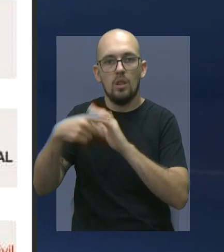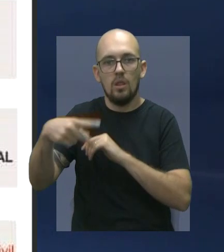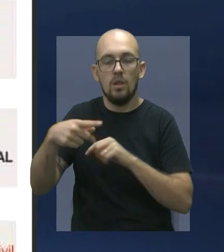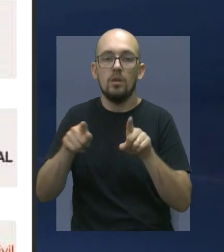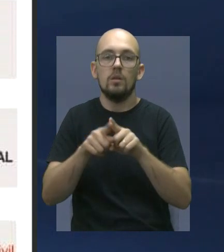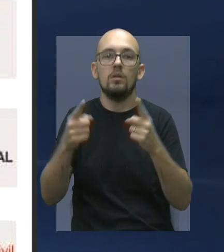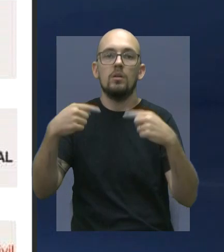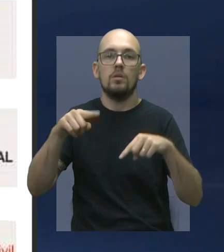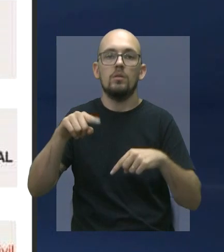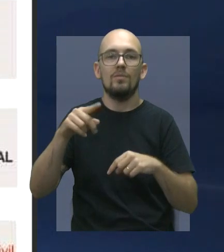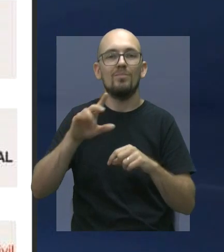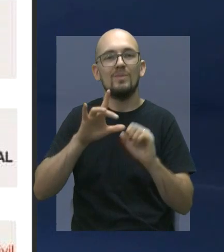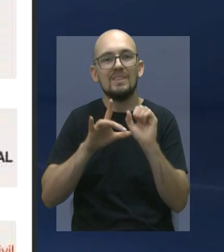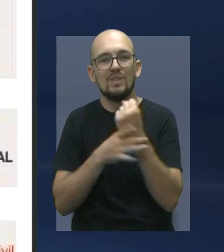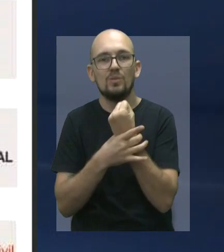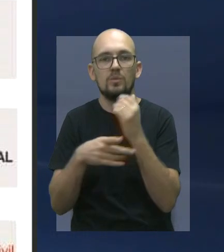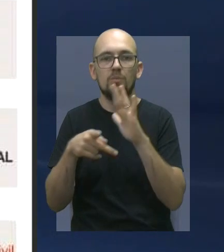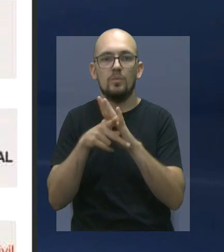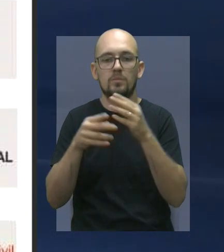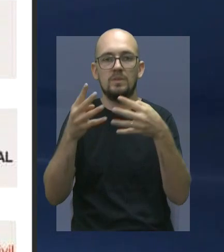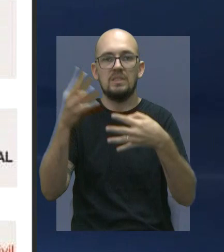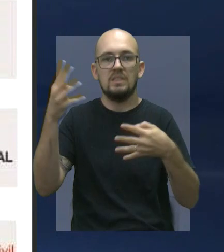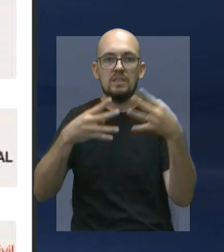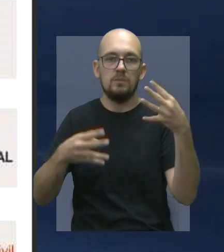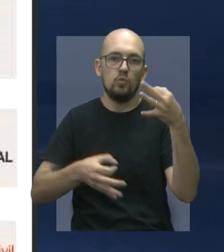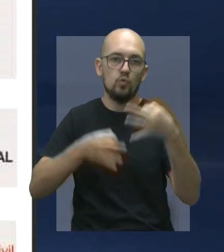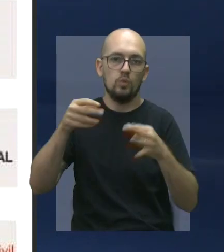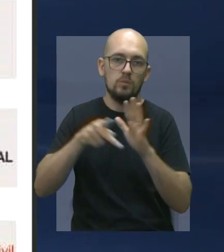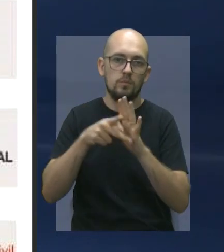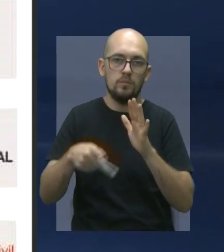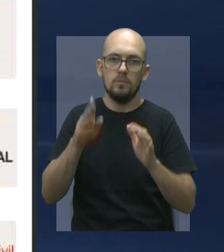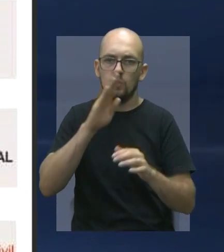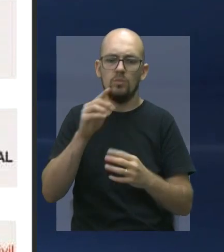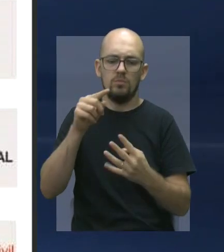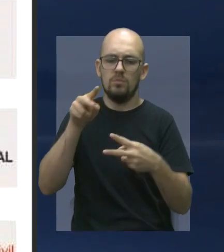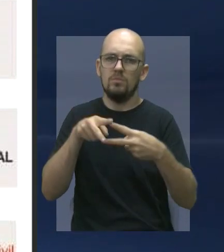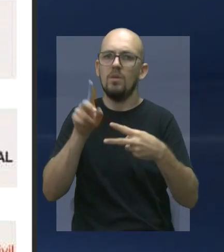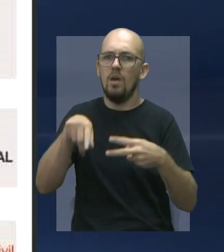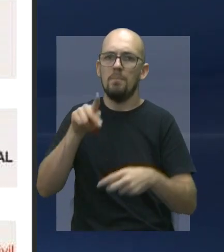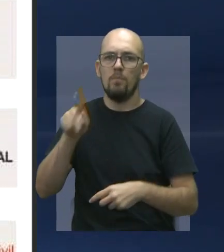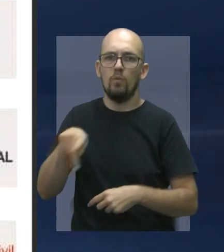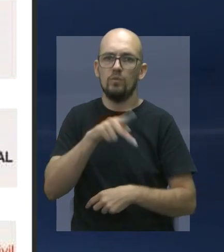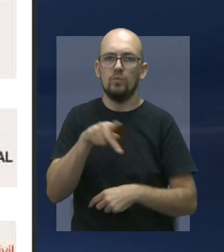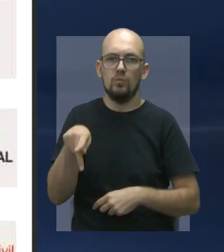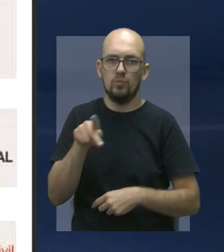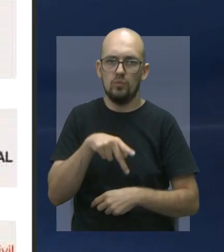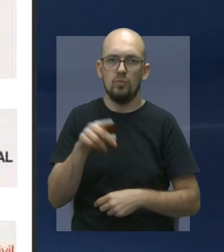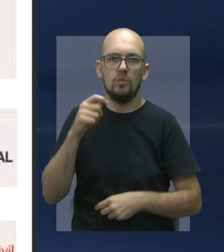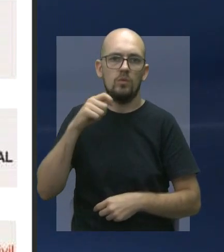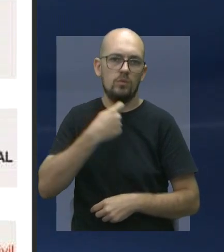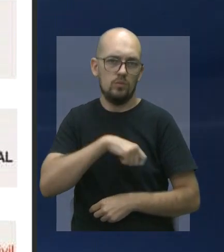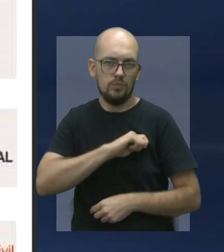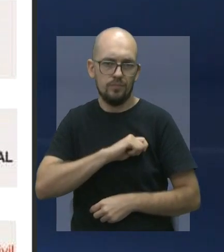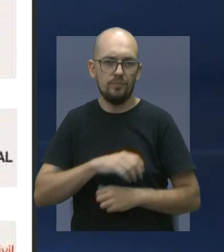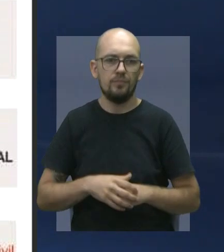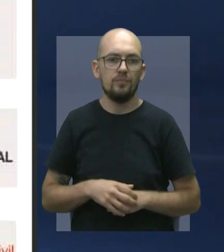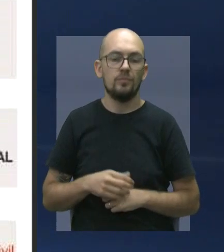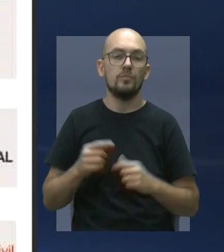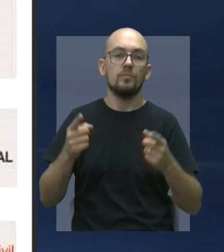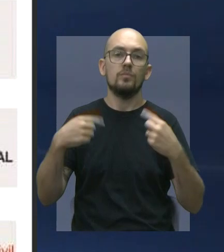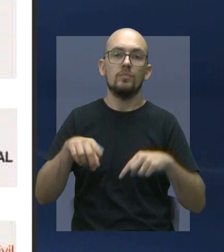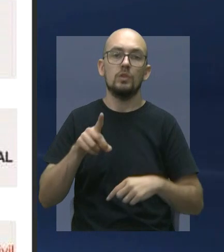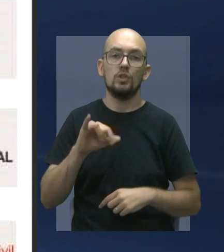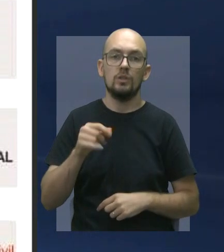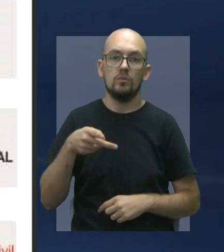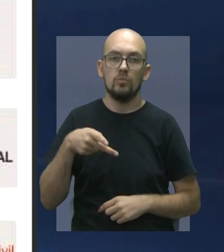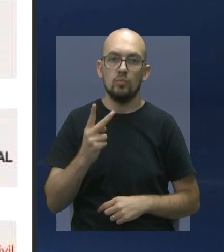sistema jurídico brasileiro. Ambos são delegados de polícia, professores. No dia 2, o Dr. Ronaldo Sayeg,